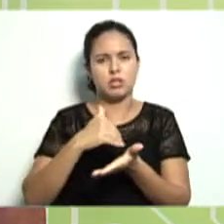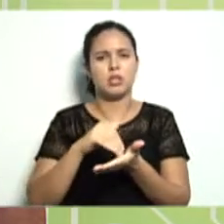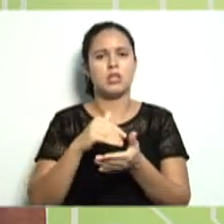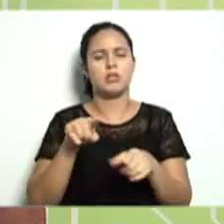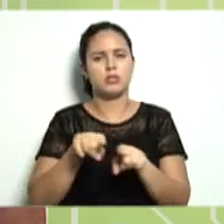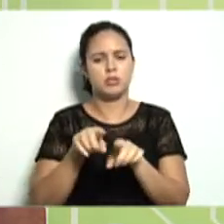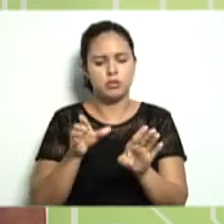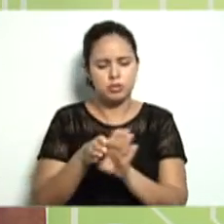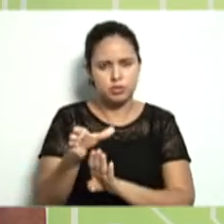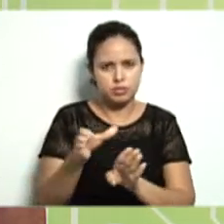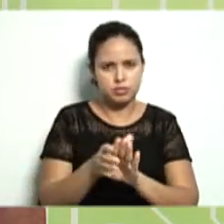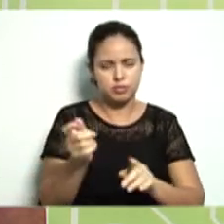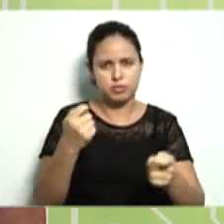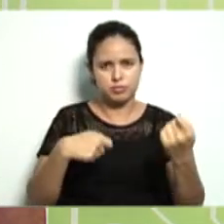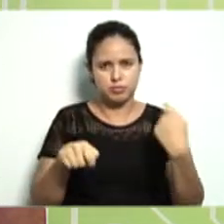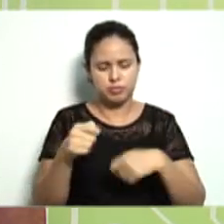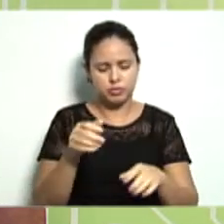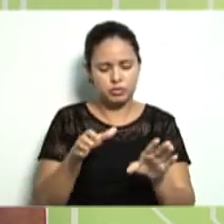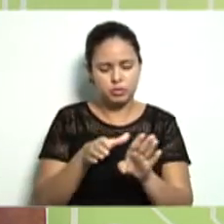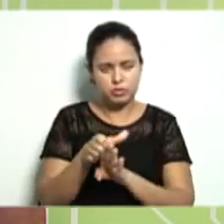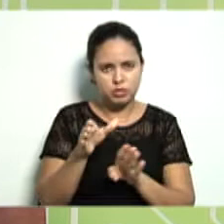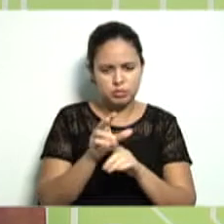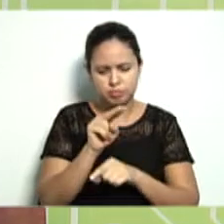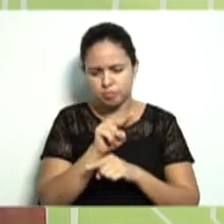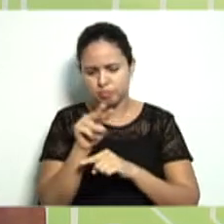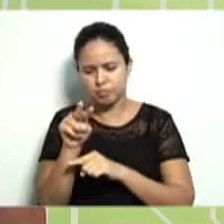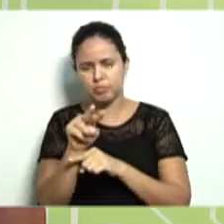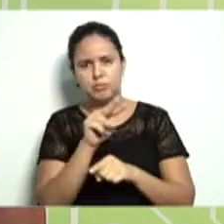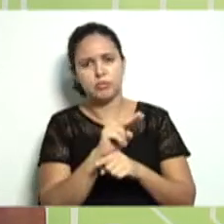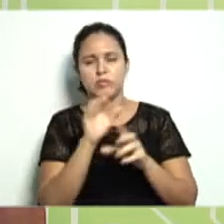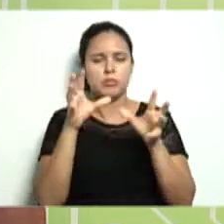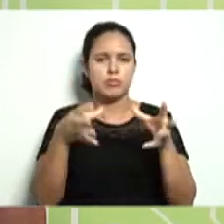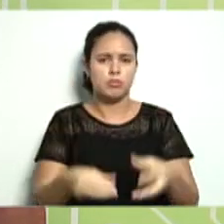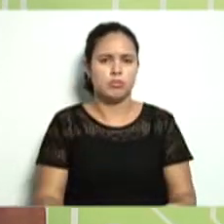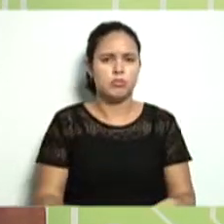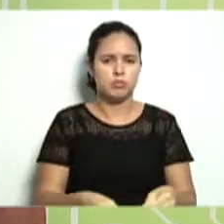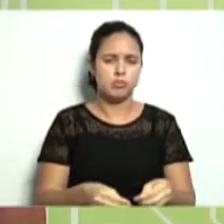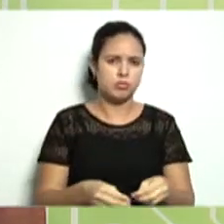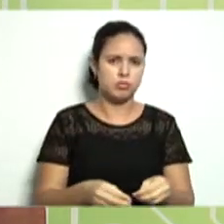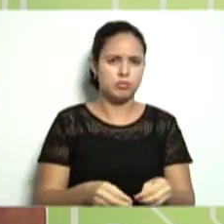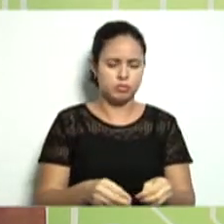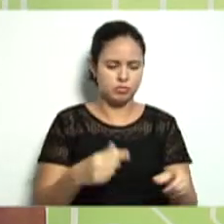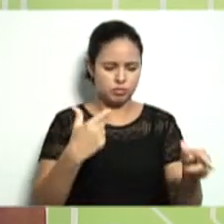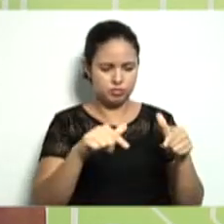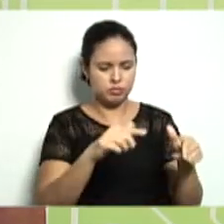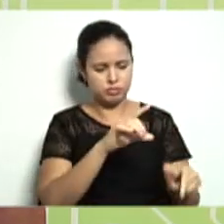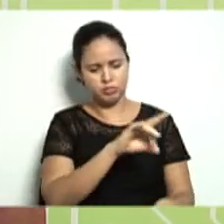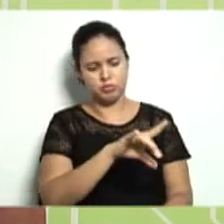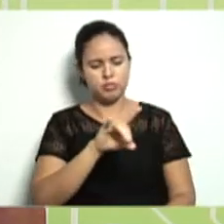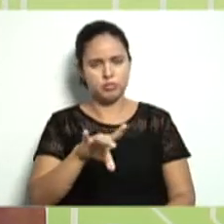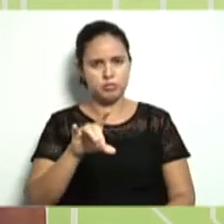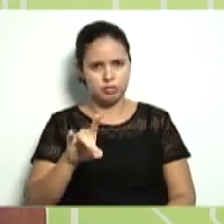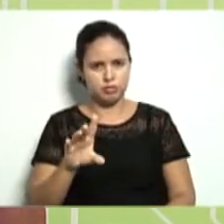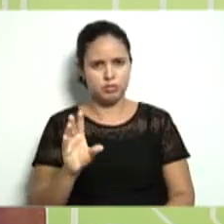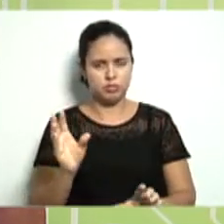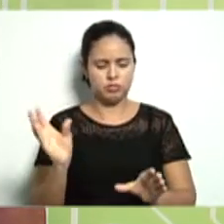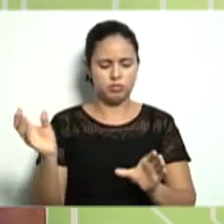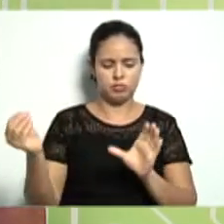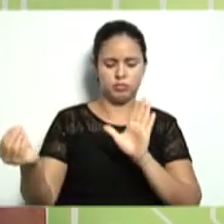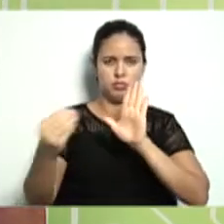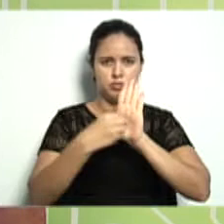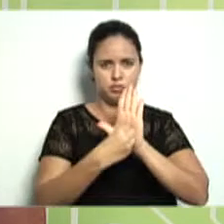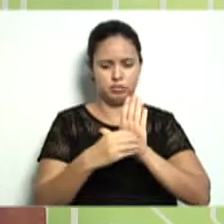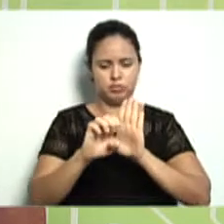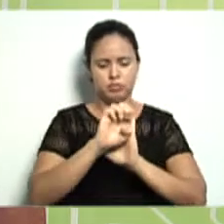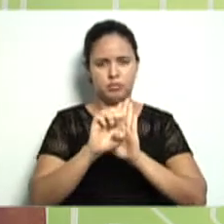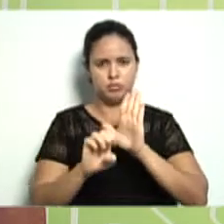conselho de administração, conselho fiscal, todas as funções ali que são pré-determinadas no Estatuto Social da cooperativa, e